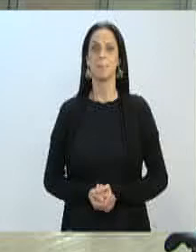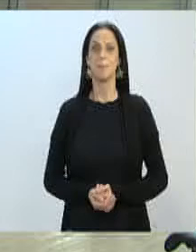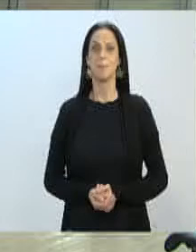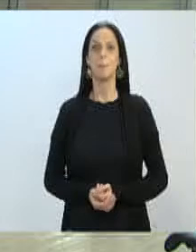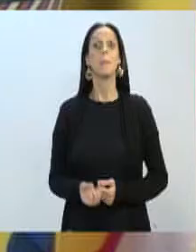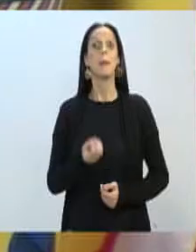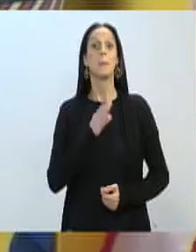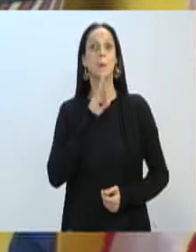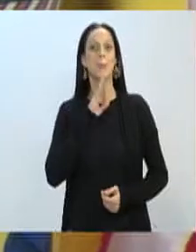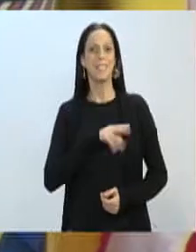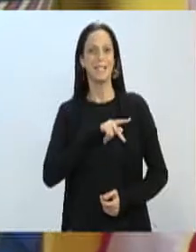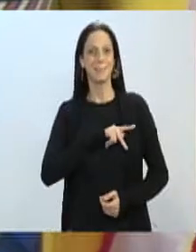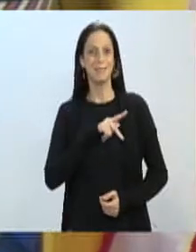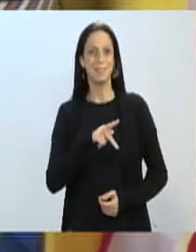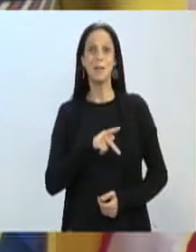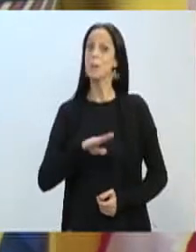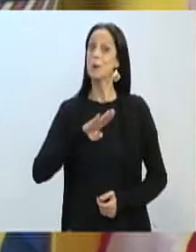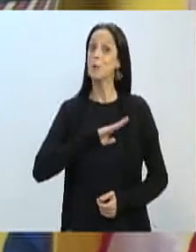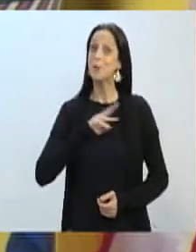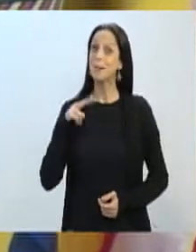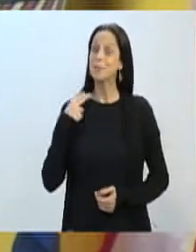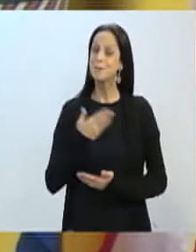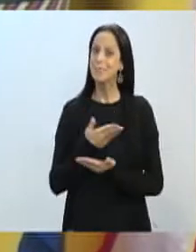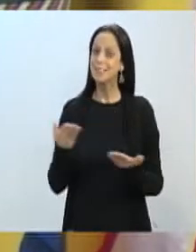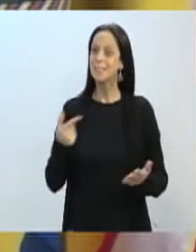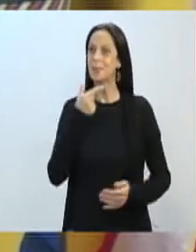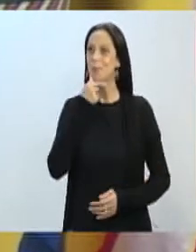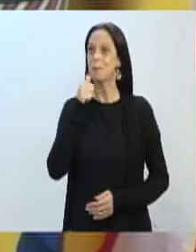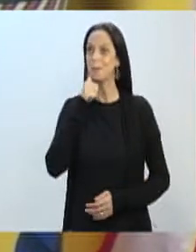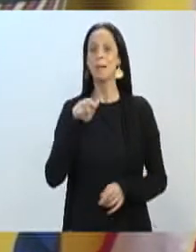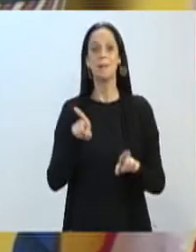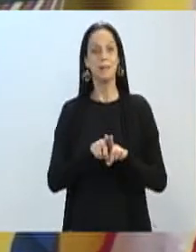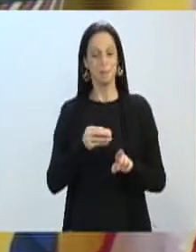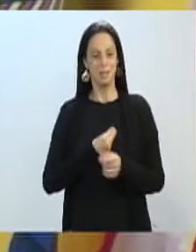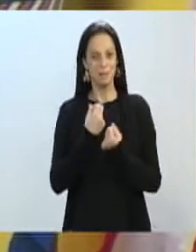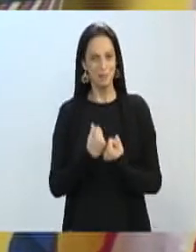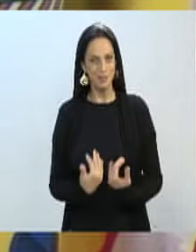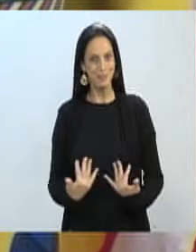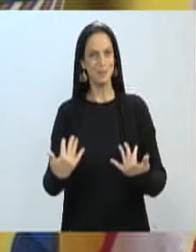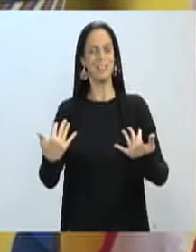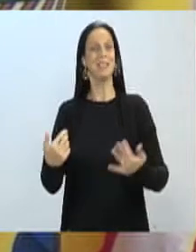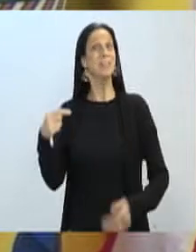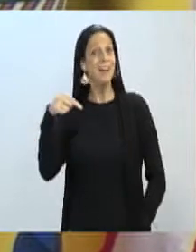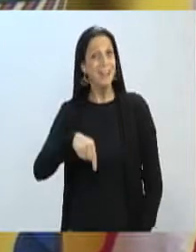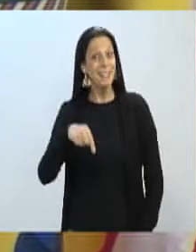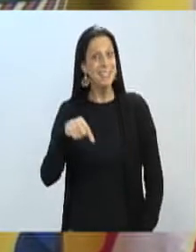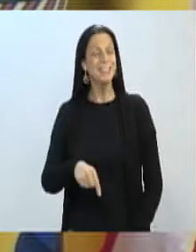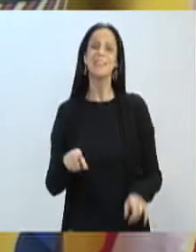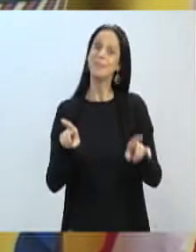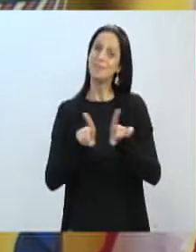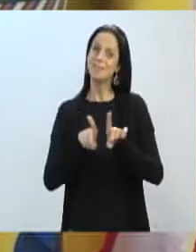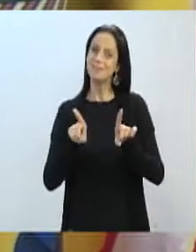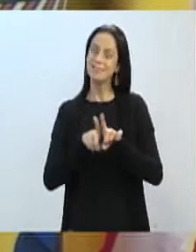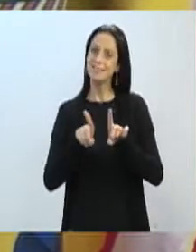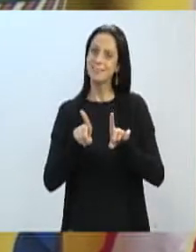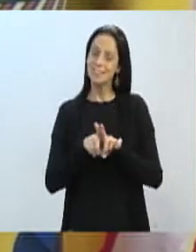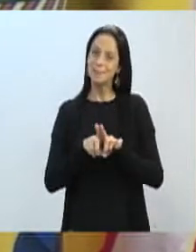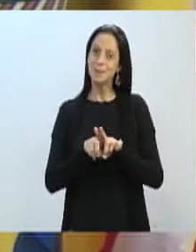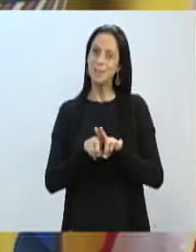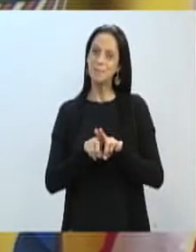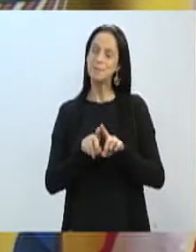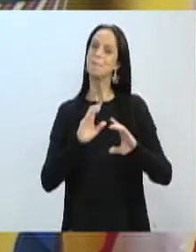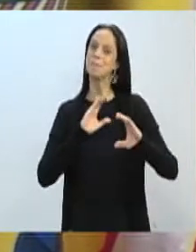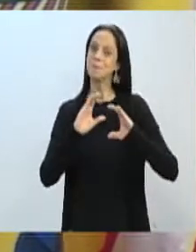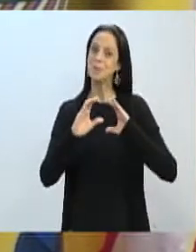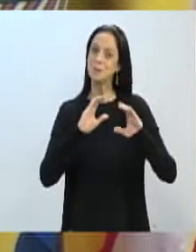Olá boa tarde Presidente colegas vereadores e vereadoras ao público aqui presente que nos acompanha e também um público que nos acompanhe através dos